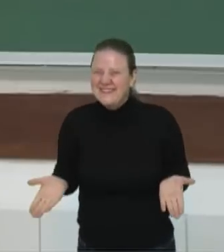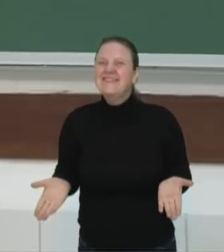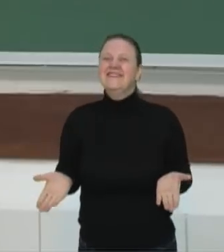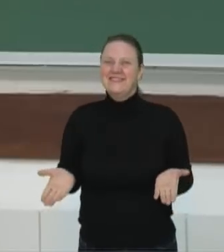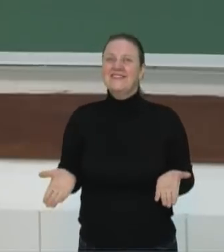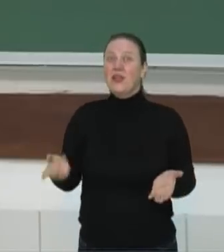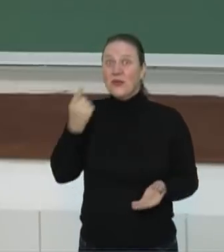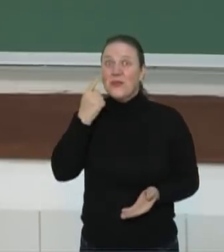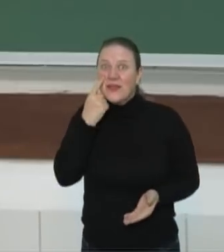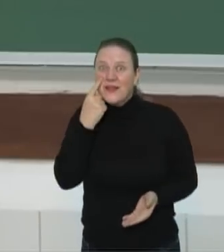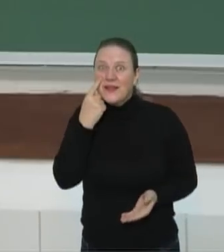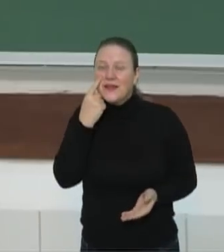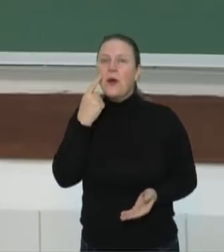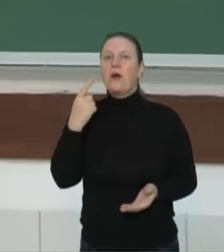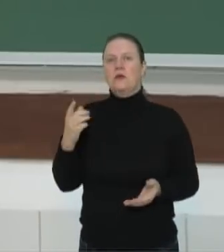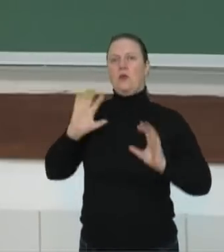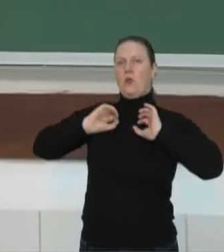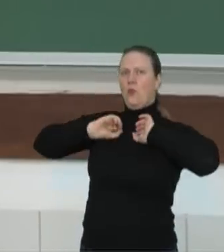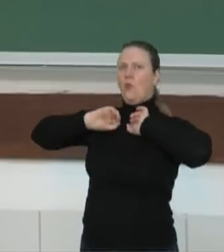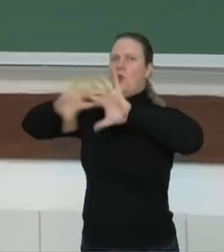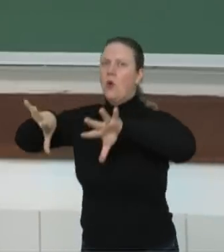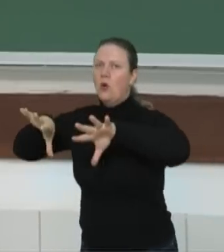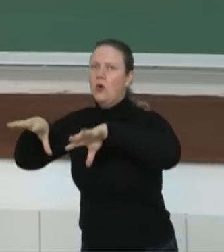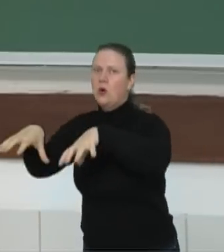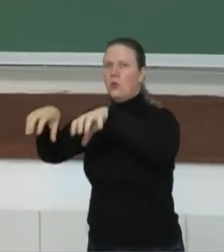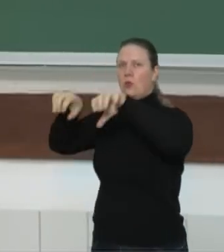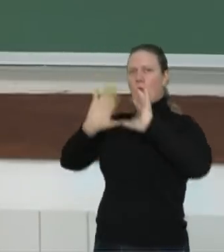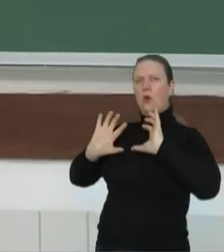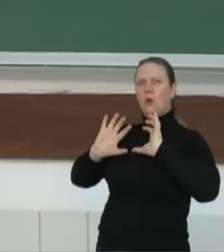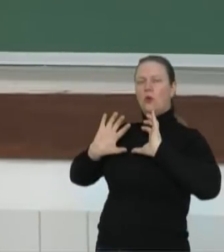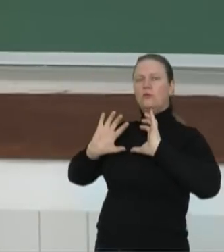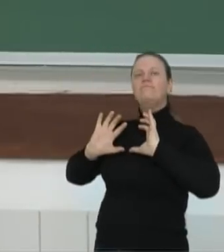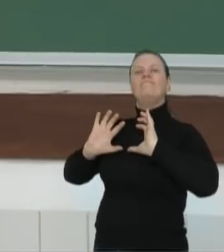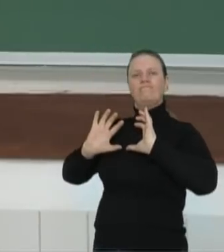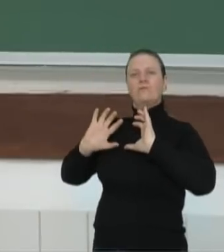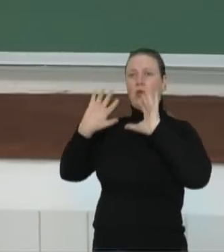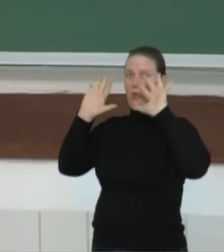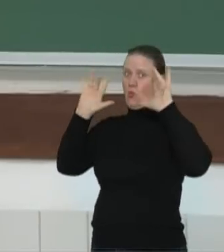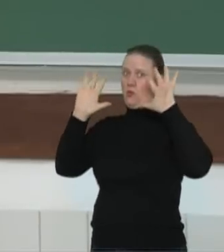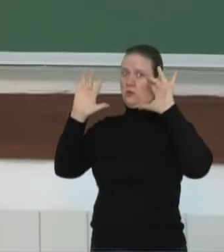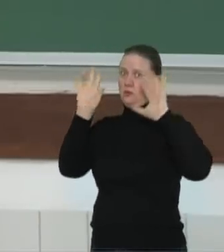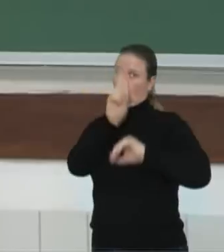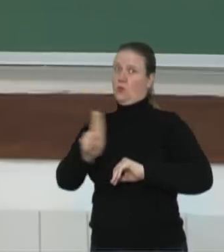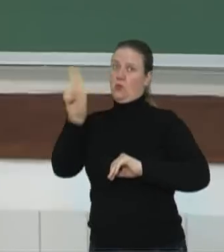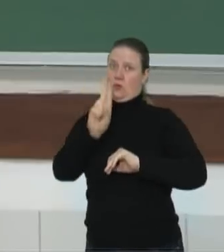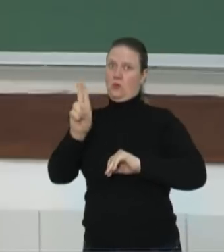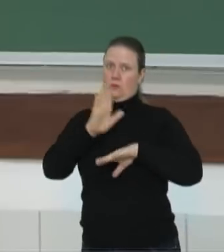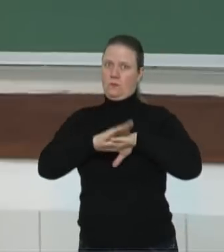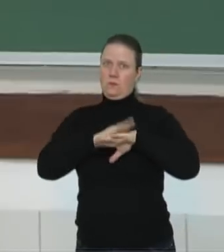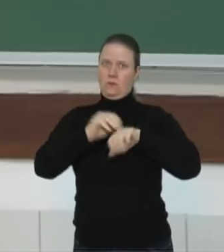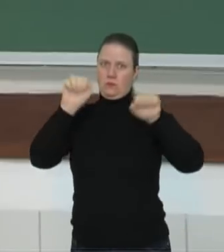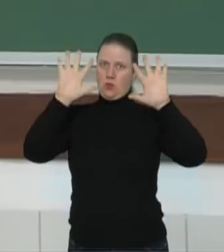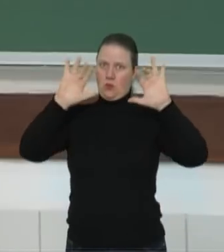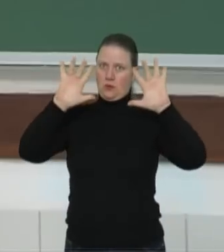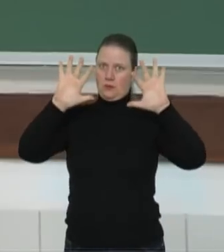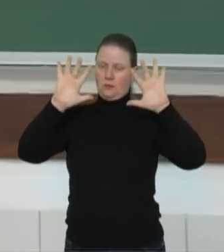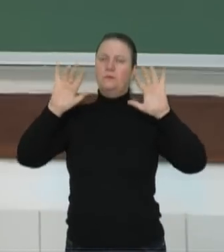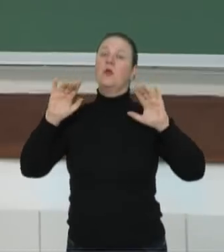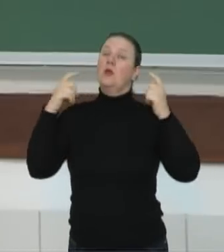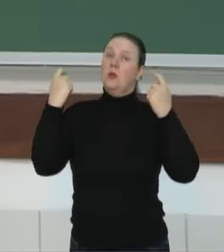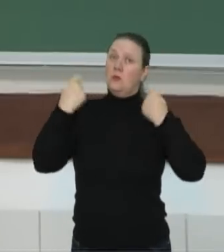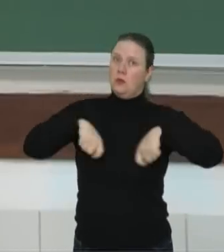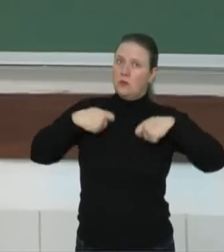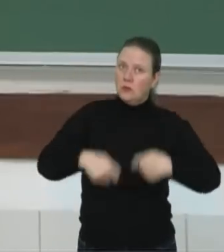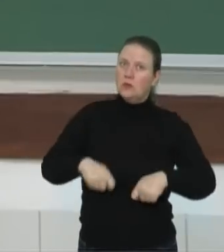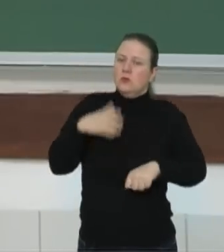Aê, viram só? Eu passei com as duas mãos, recebi a bola novamente com as duas mãos. Então isso, quando